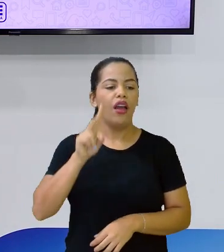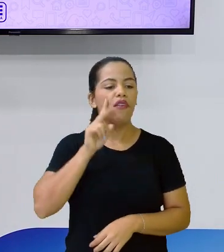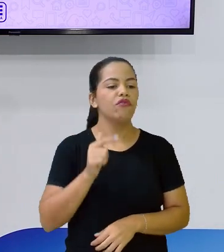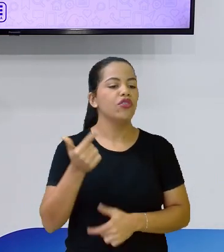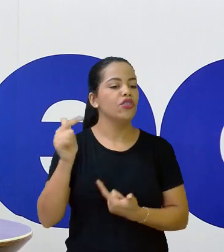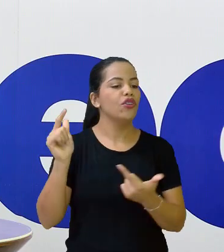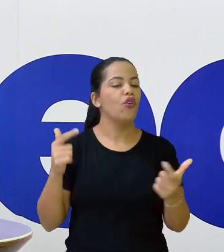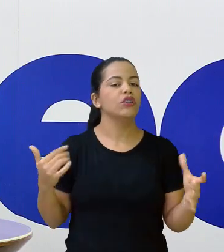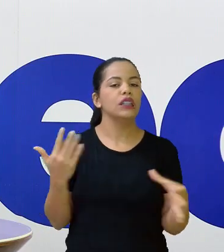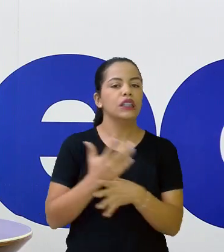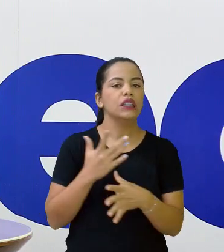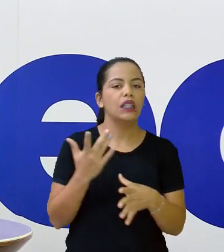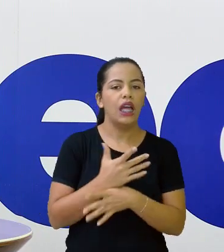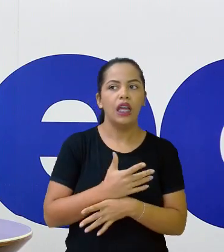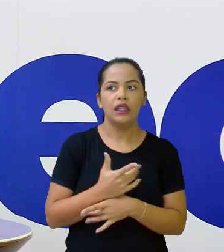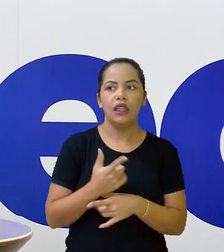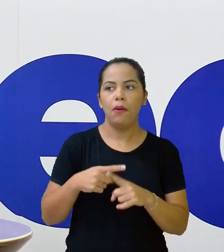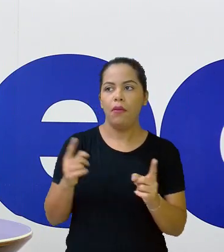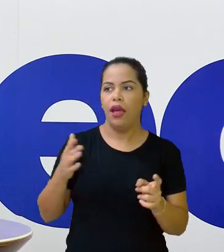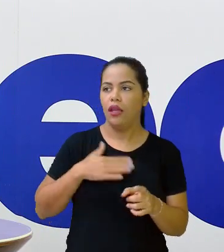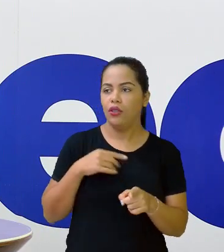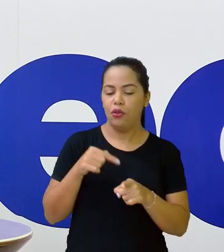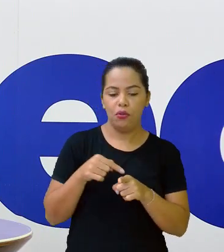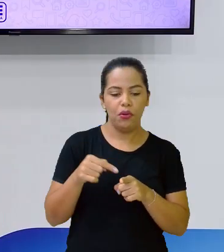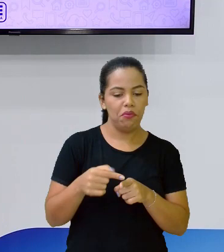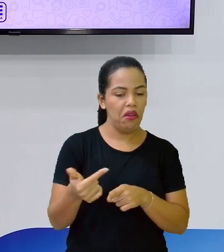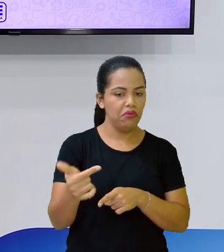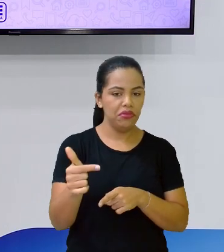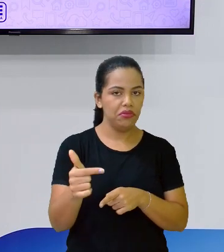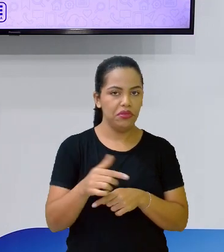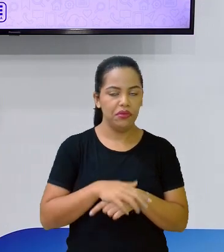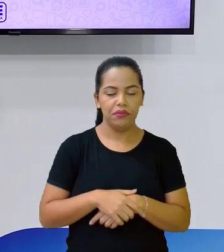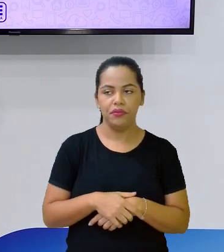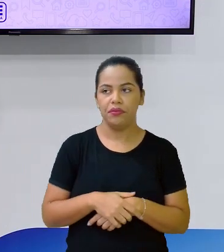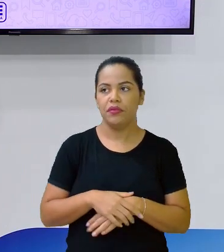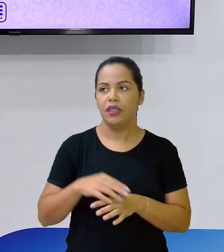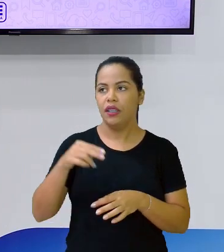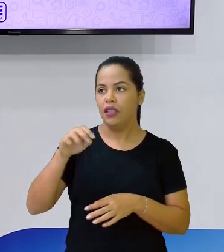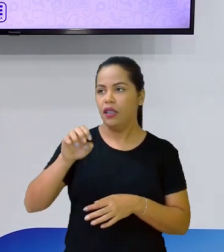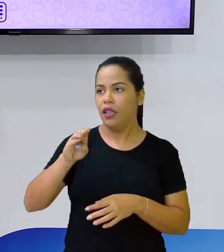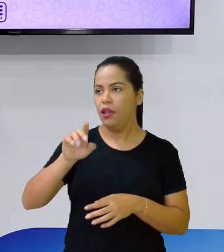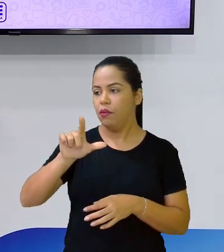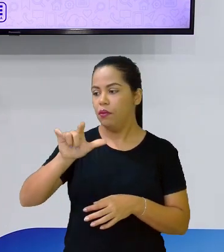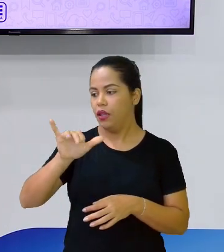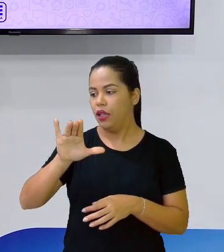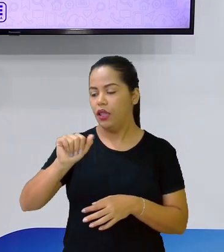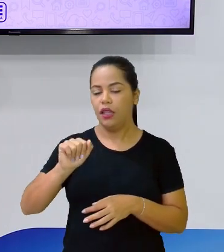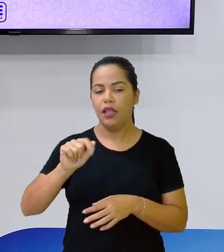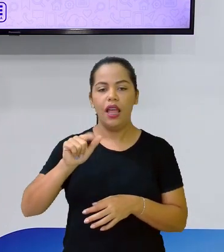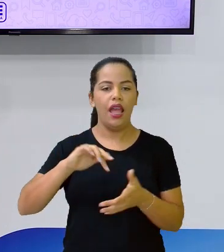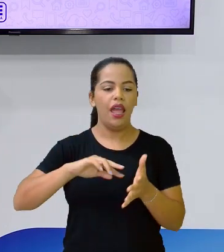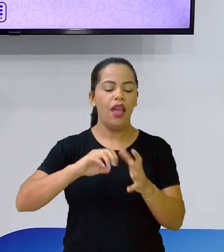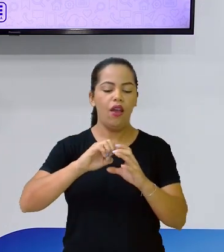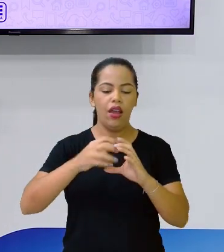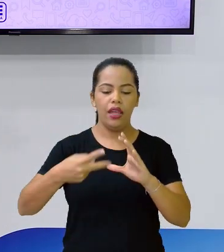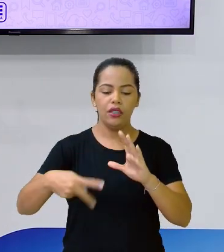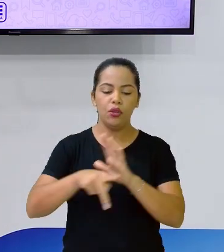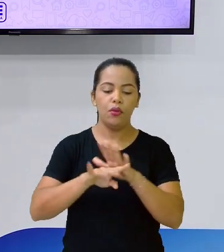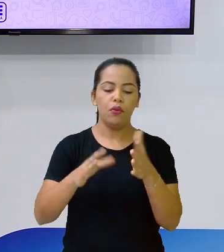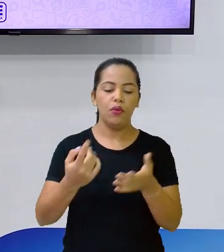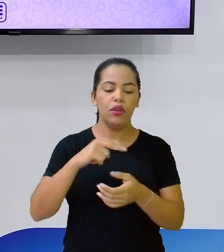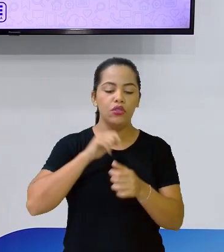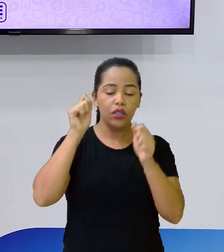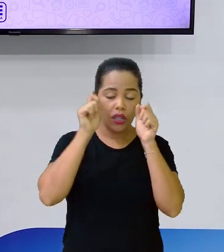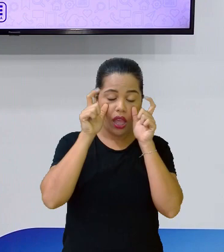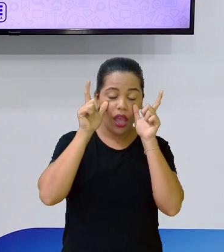outras cidades. Mas no seu bairro não, né? No meu bairro Mas, gente, não. a neblina é uma característica quando a gente acorda de manhã cedo ou quando está